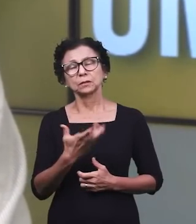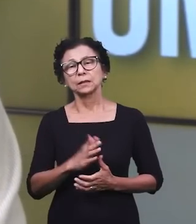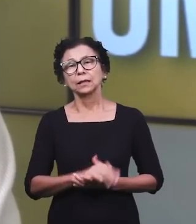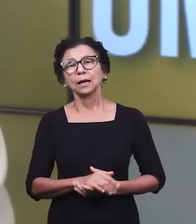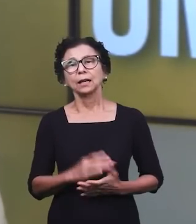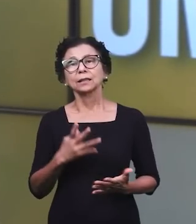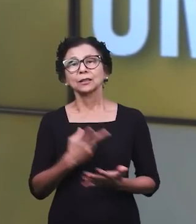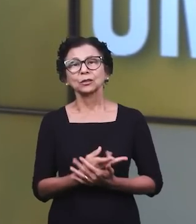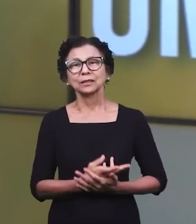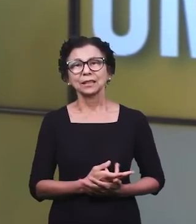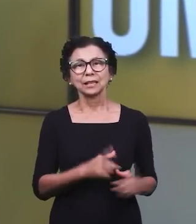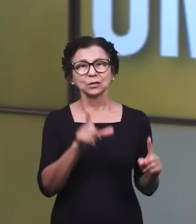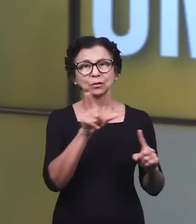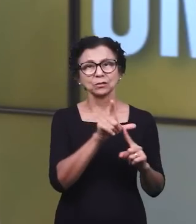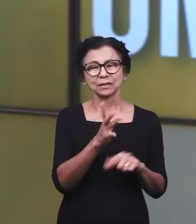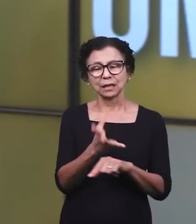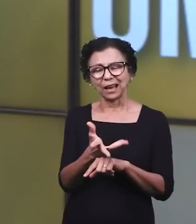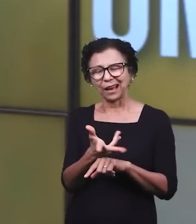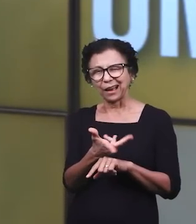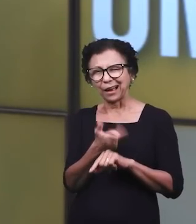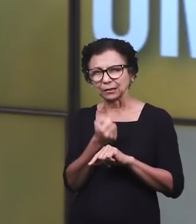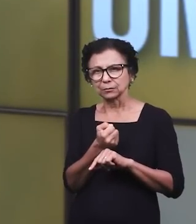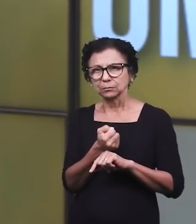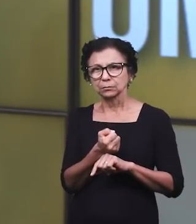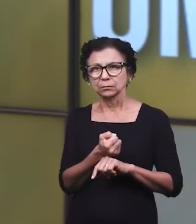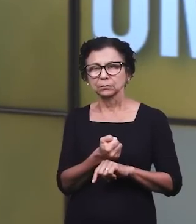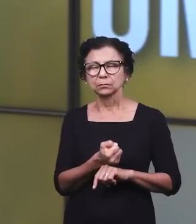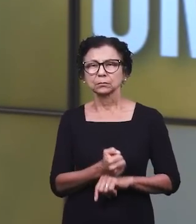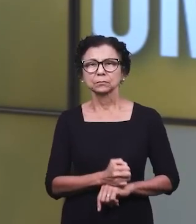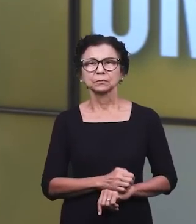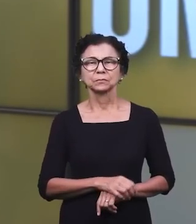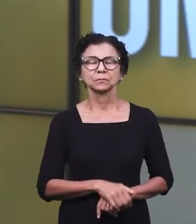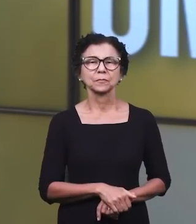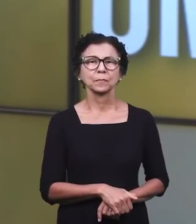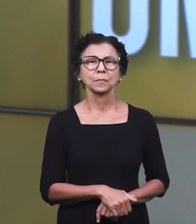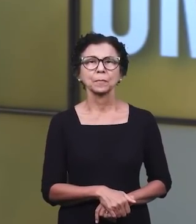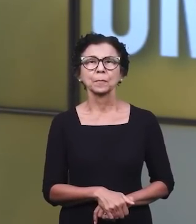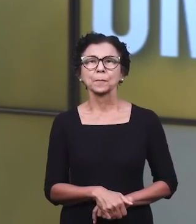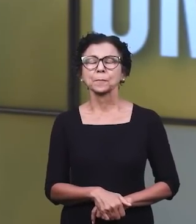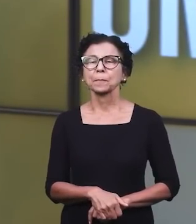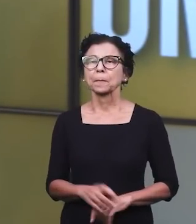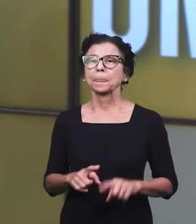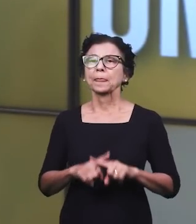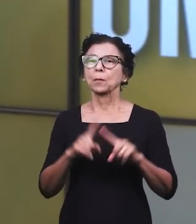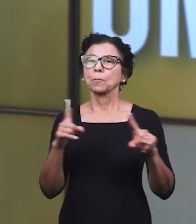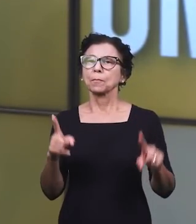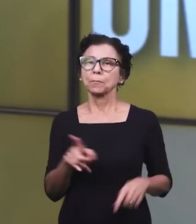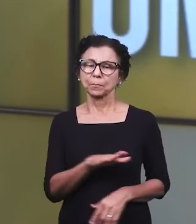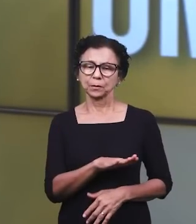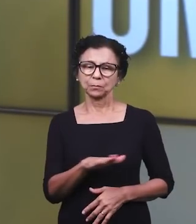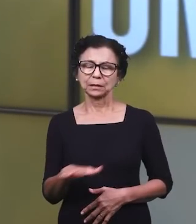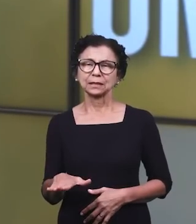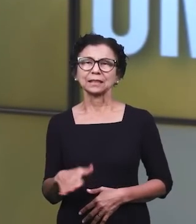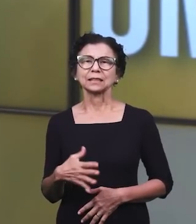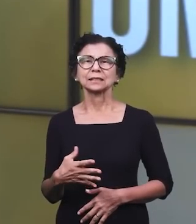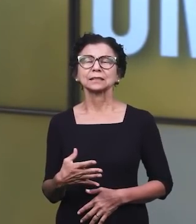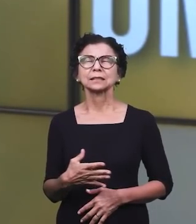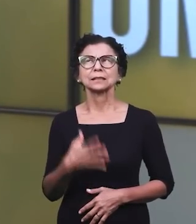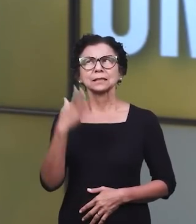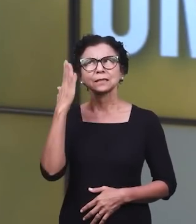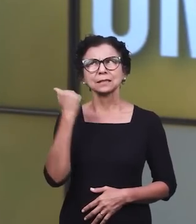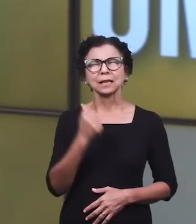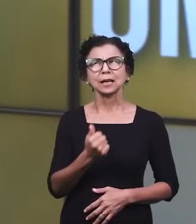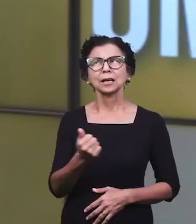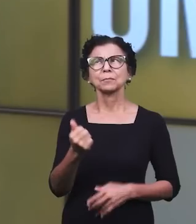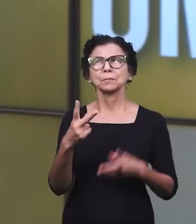presa. Uma criança que se sente amada, que sabe que ela tem valor para os seus pais, que se sente abraçada,